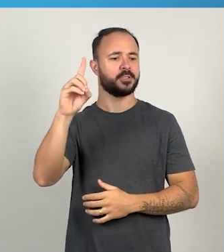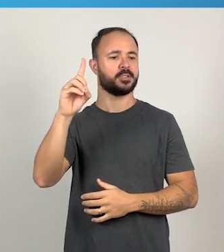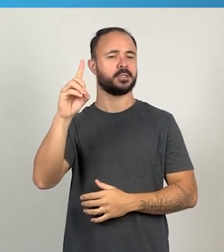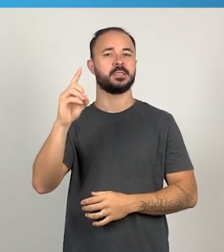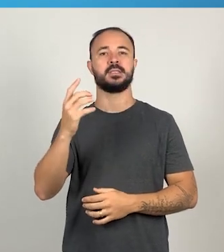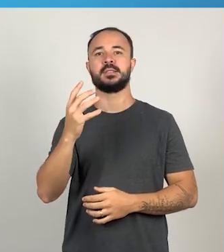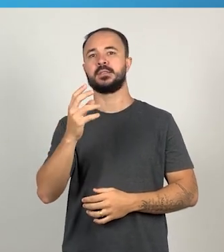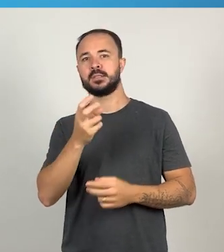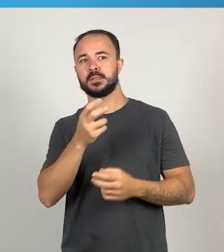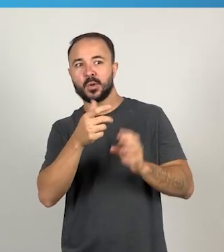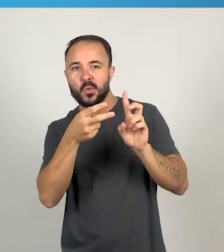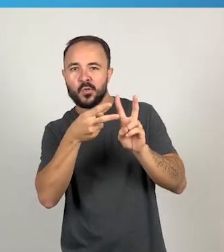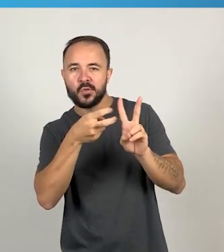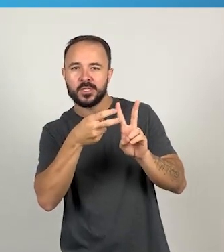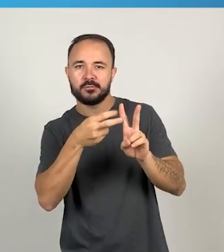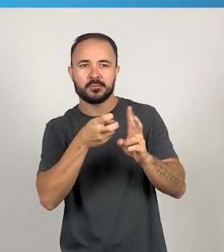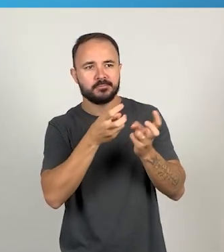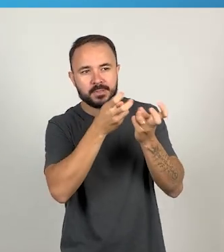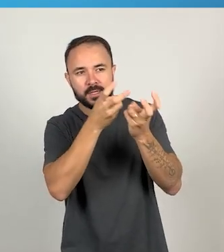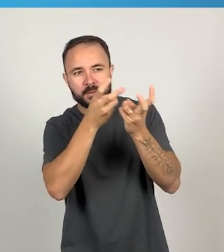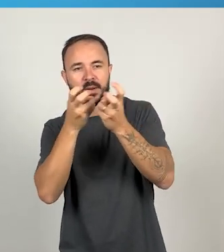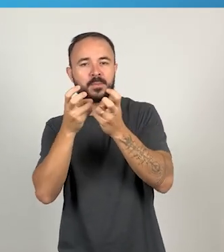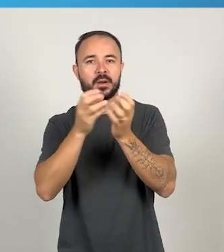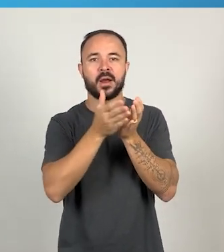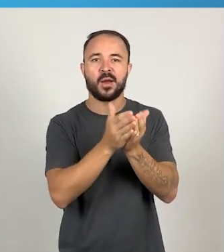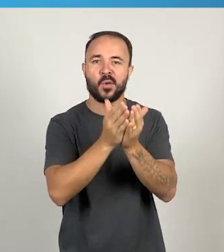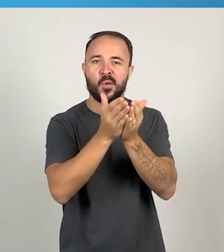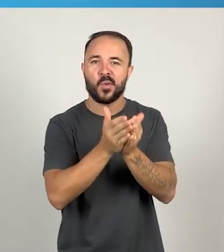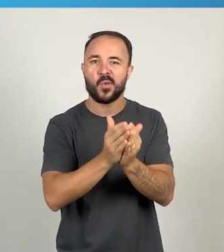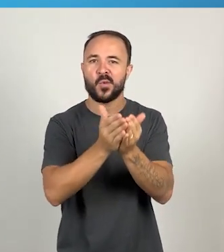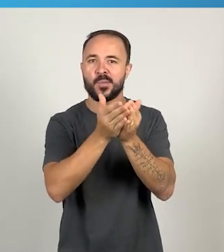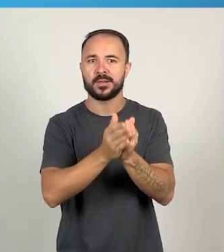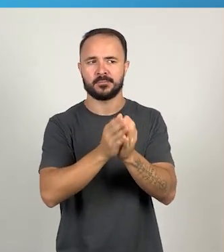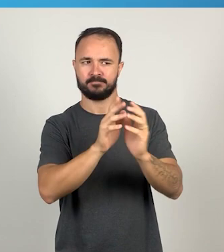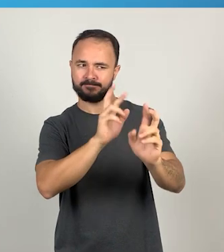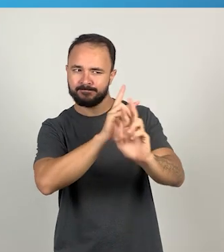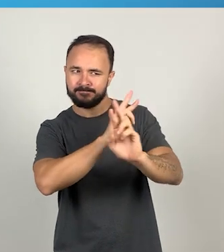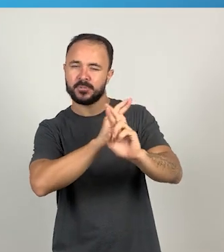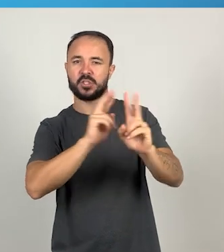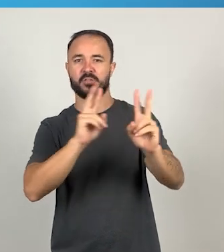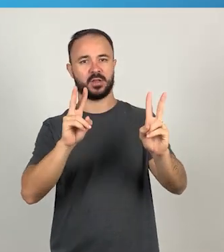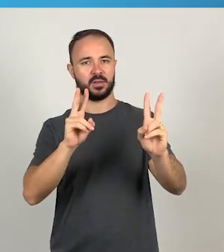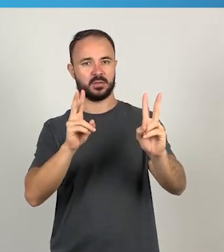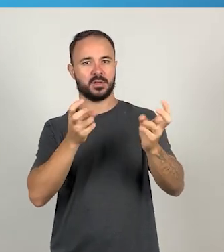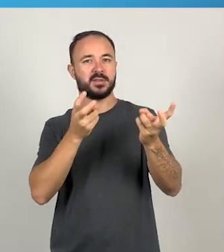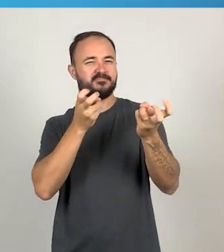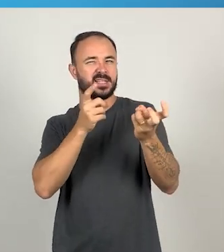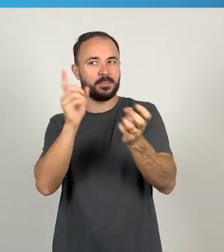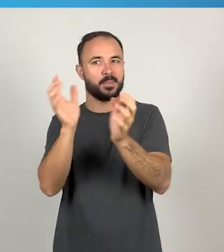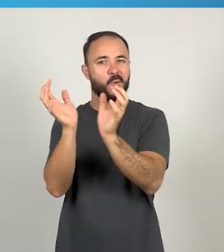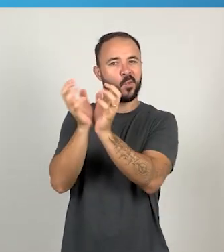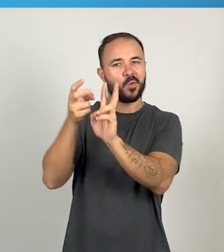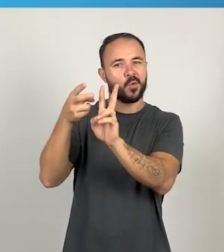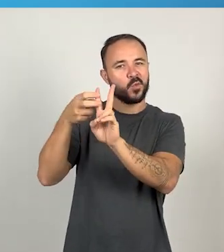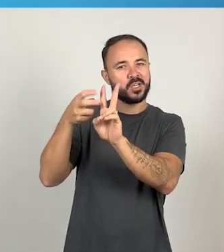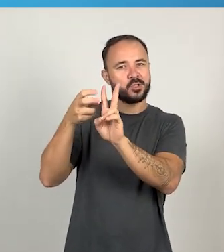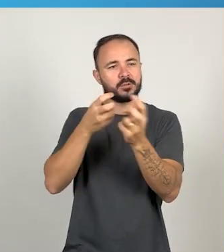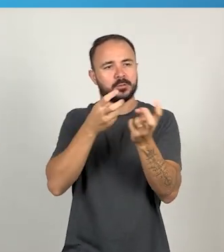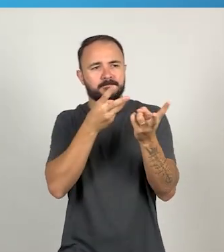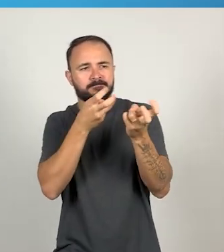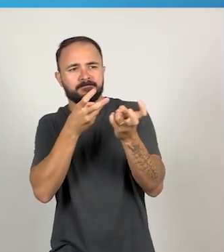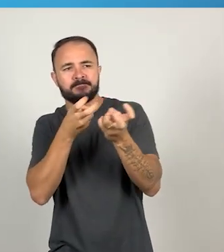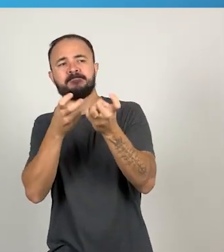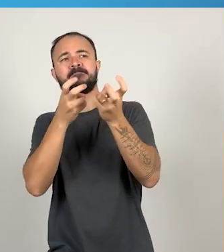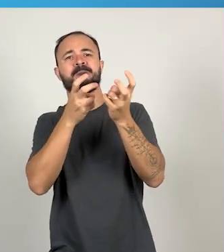avistaram canoas diferentes. Olha lá os indígenas no fundo da imagem, estão vendo? Aqui mais ao fundo. Era a